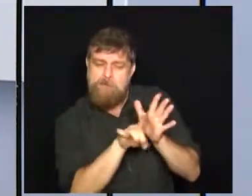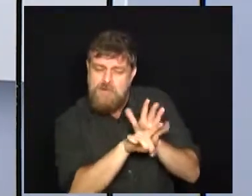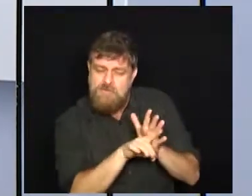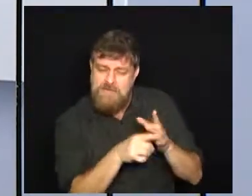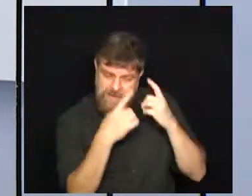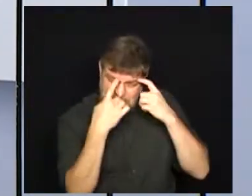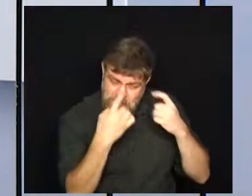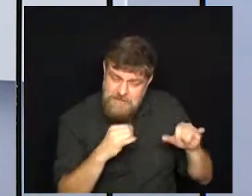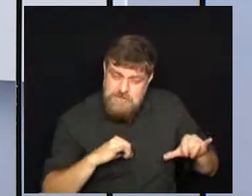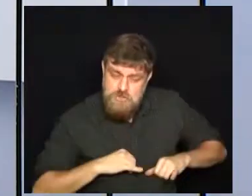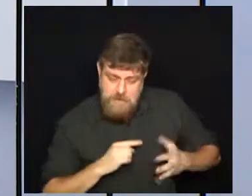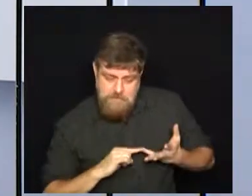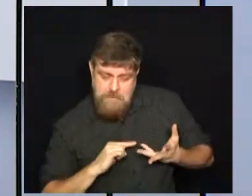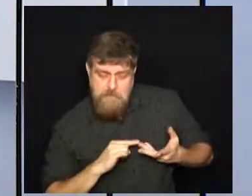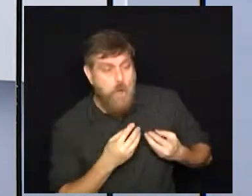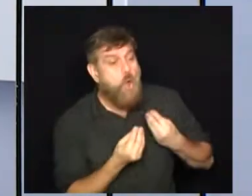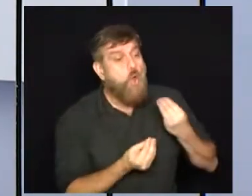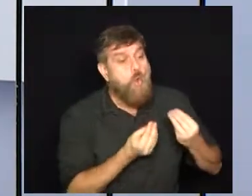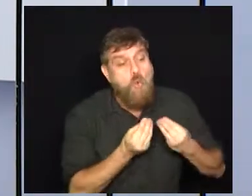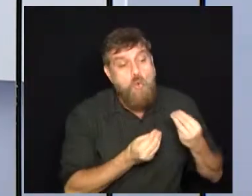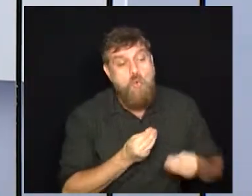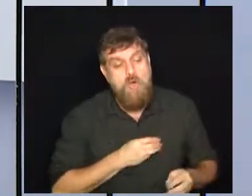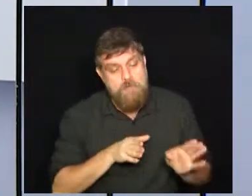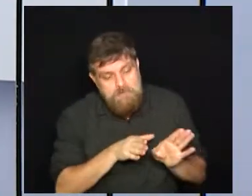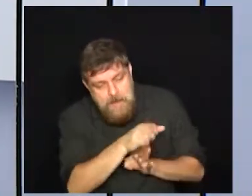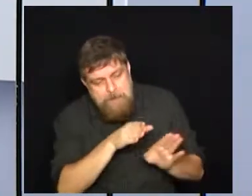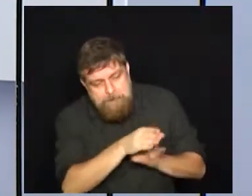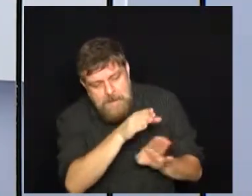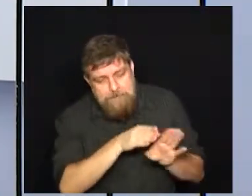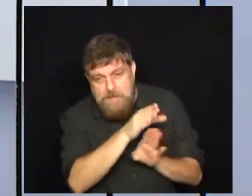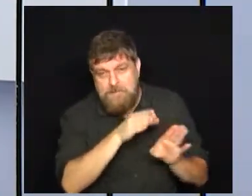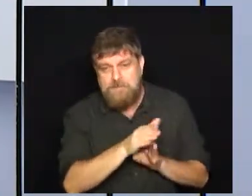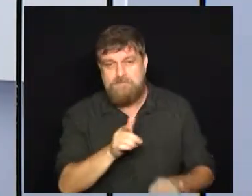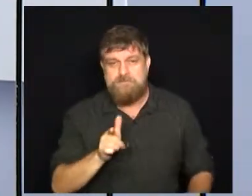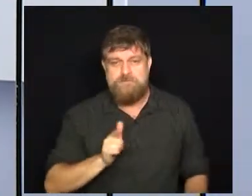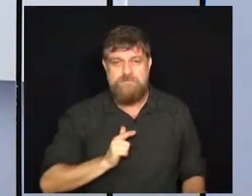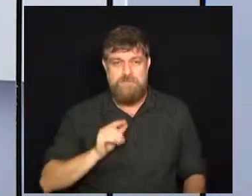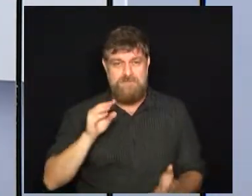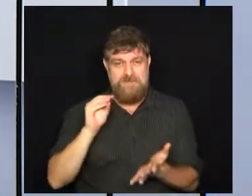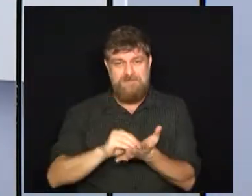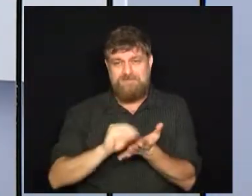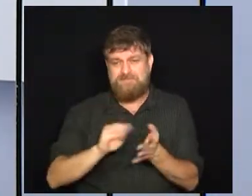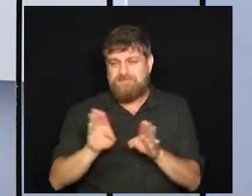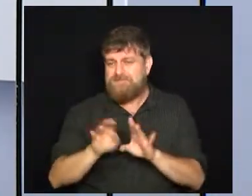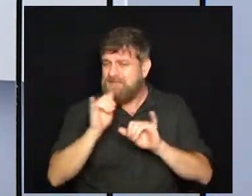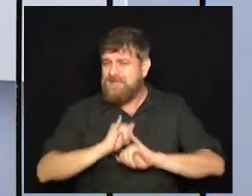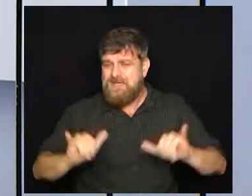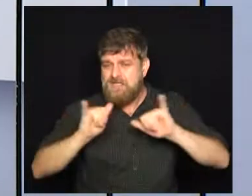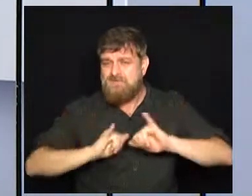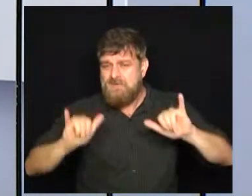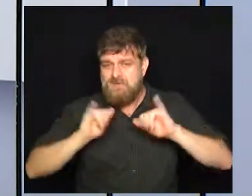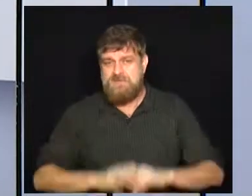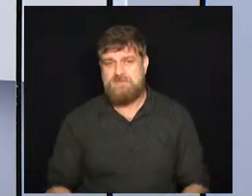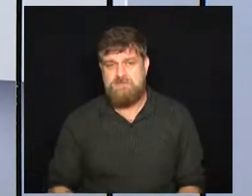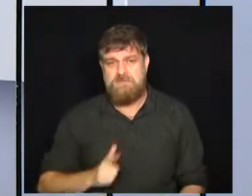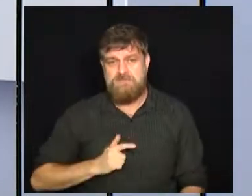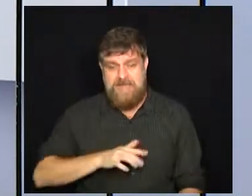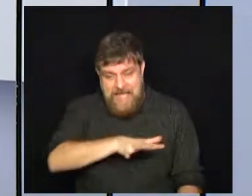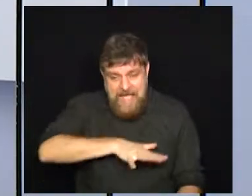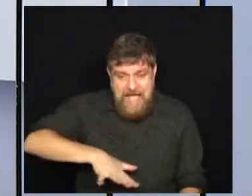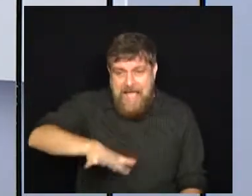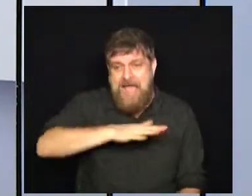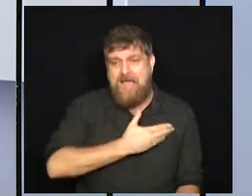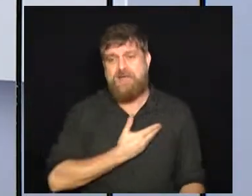violência, como é que faz. Falta, inclusive, divulgação dentro da própria rede.